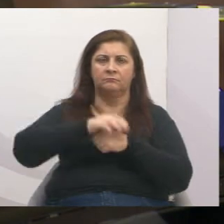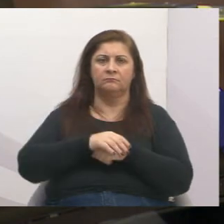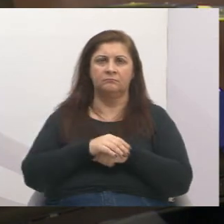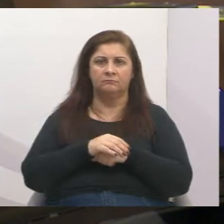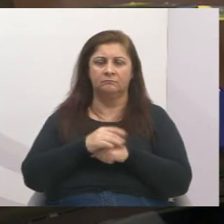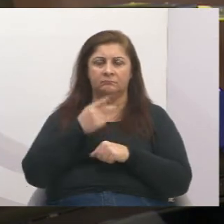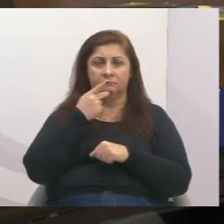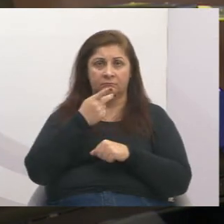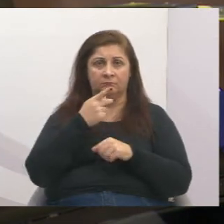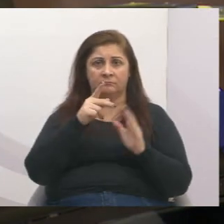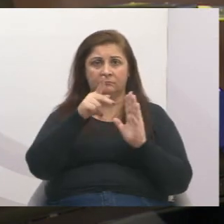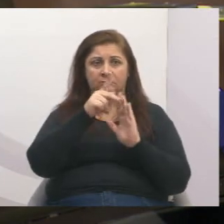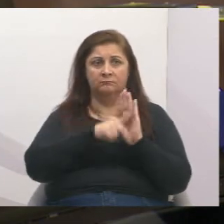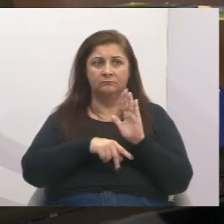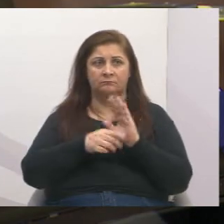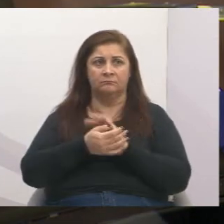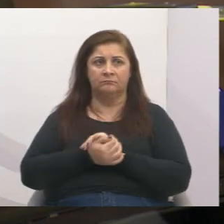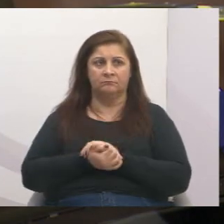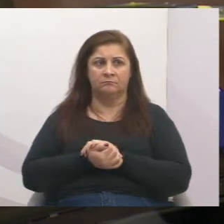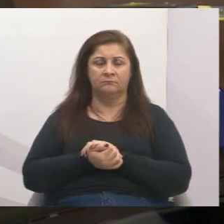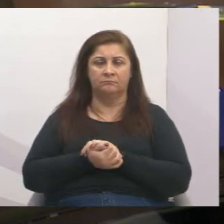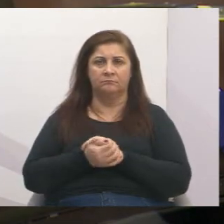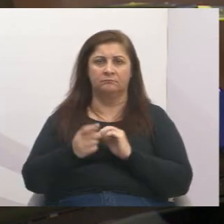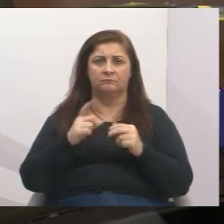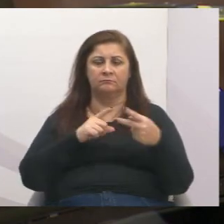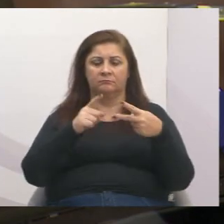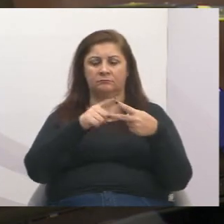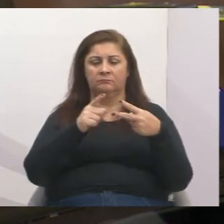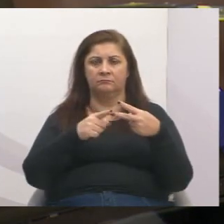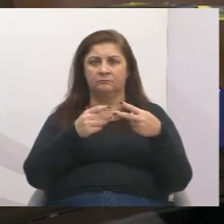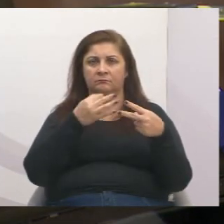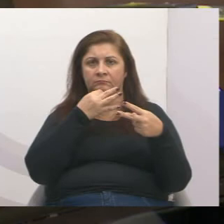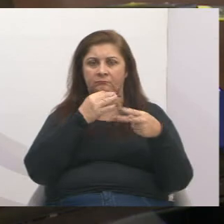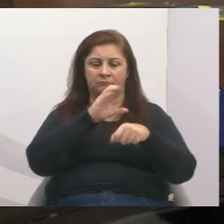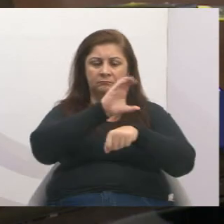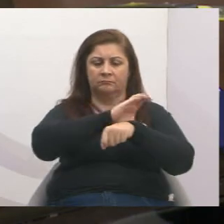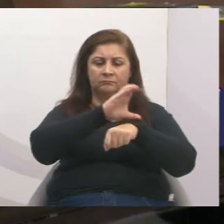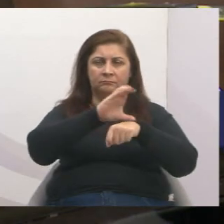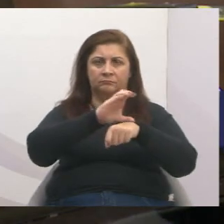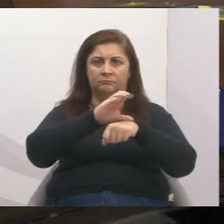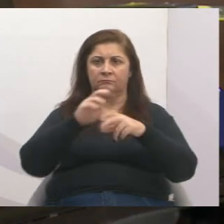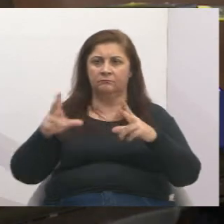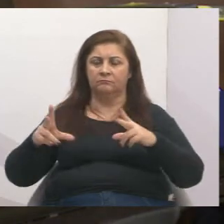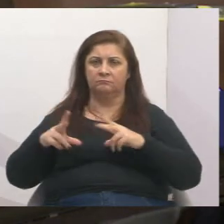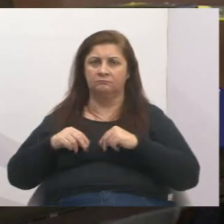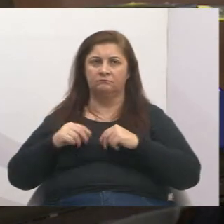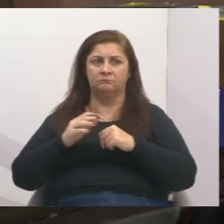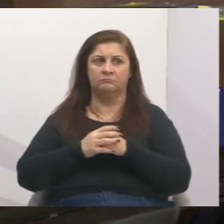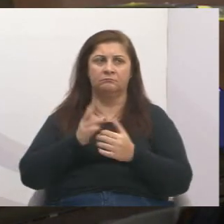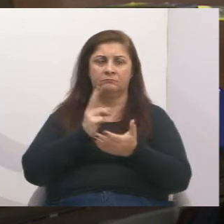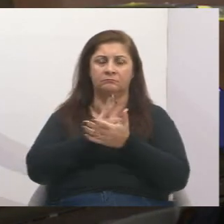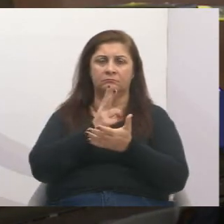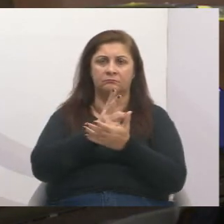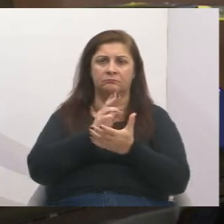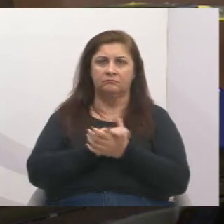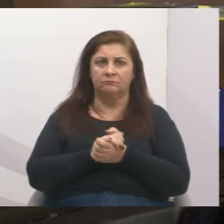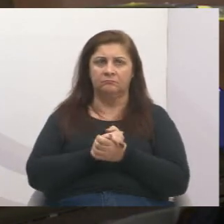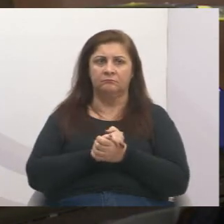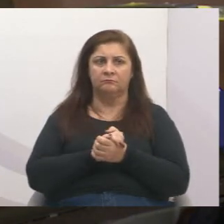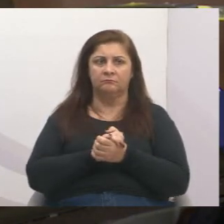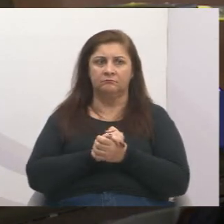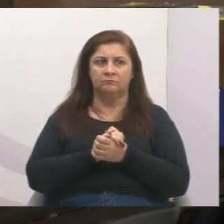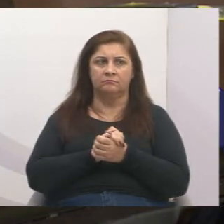um projeto, a gente parte de 2 princípios, constitucional e mérito, sempre é em torno dessa discussão.